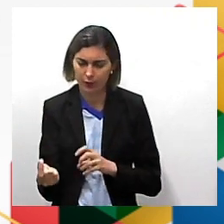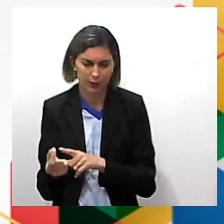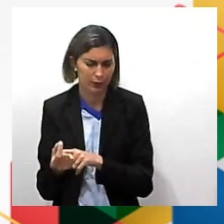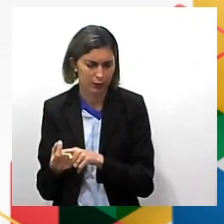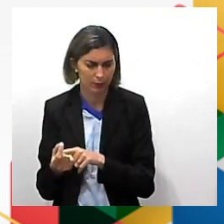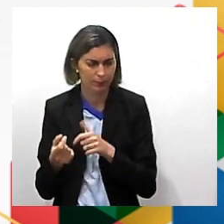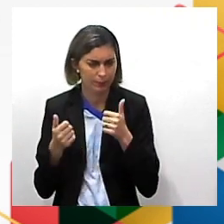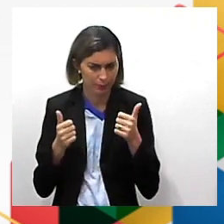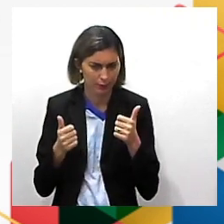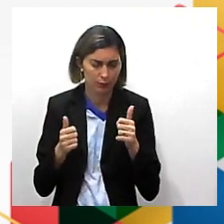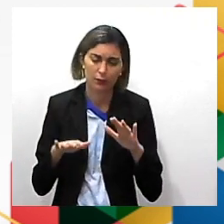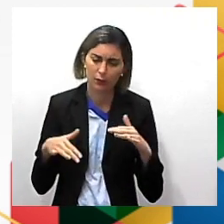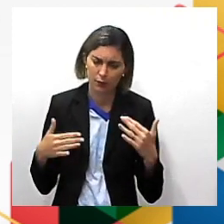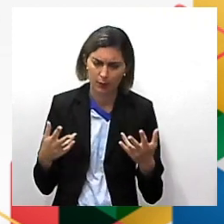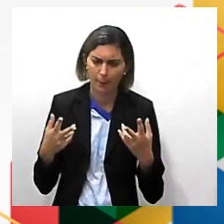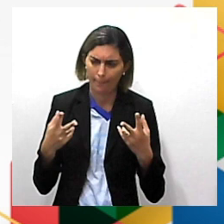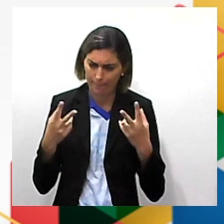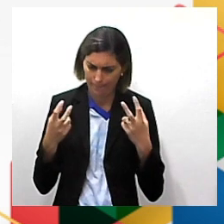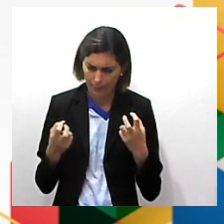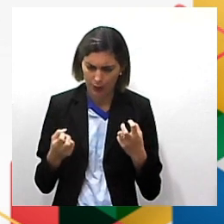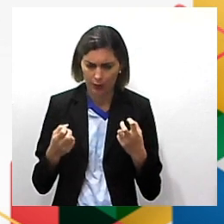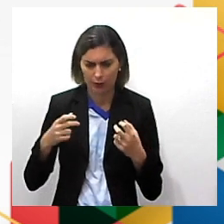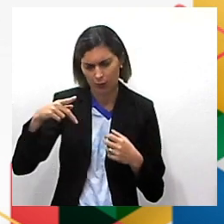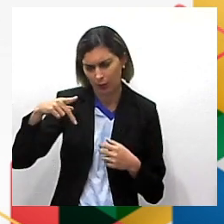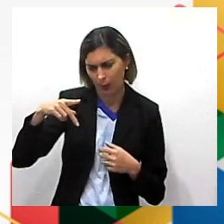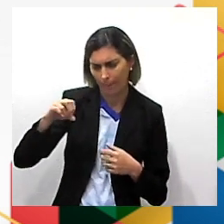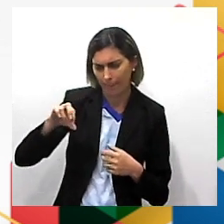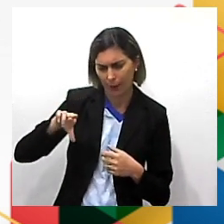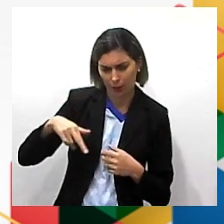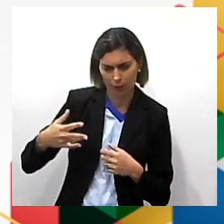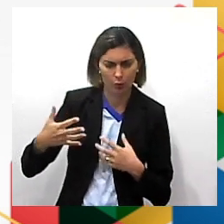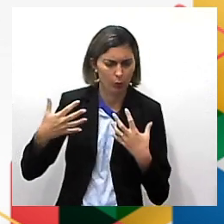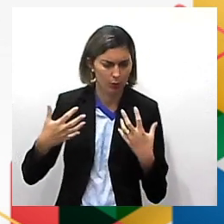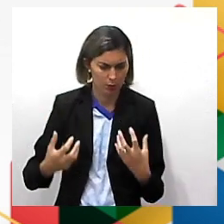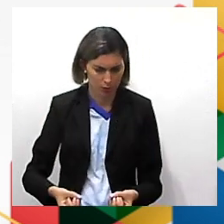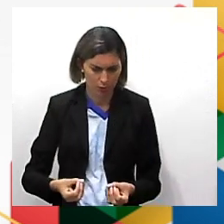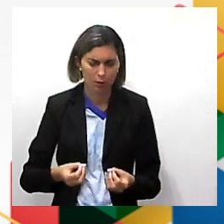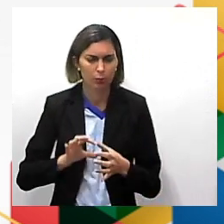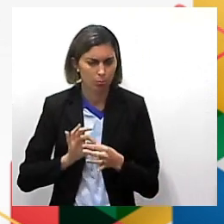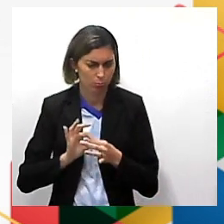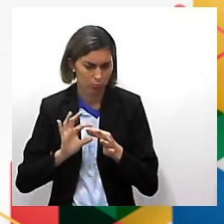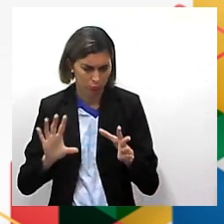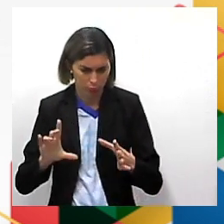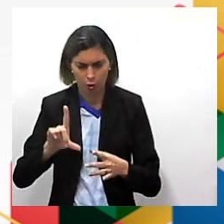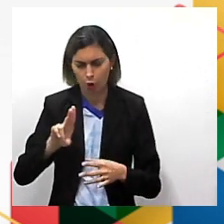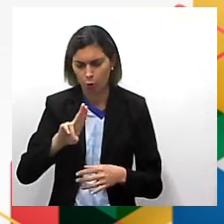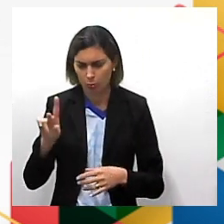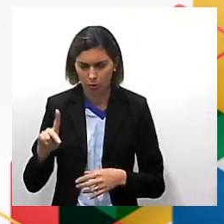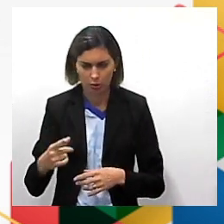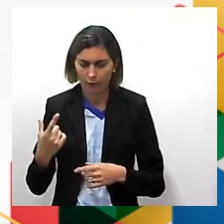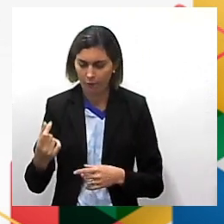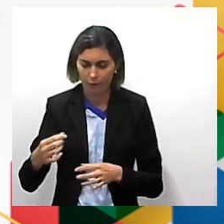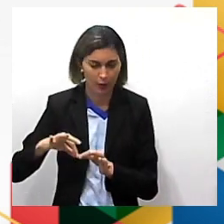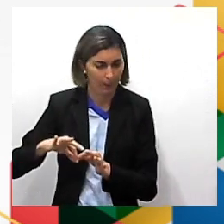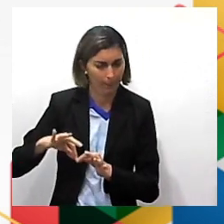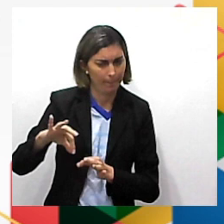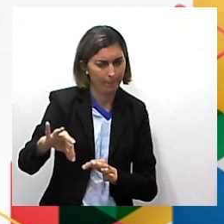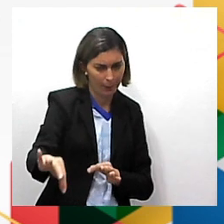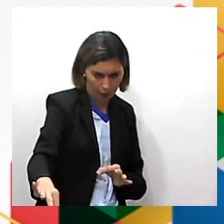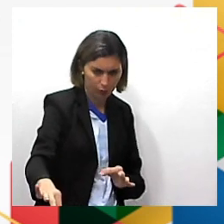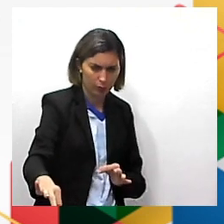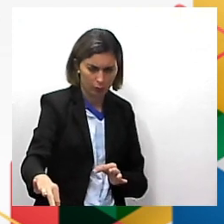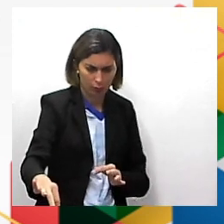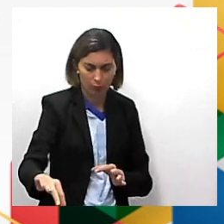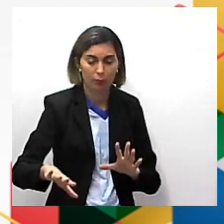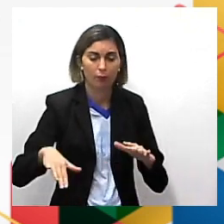20, beleza? Então perceba, Pedrão aceita e permite que Luizinho saia 20 metros à